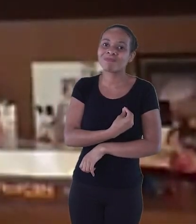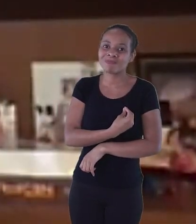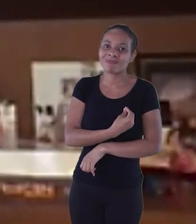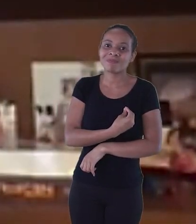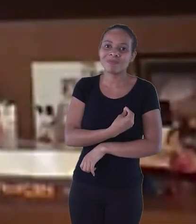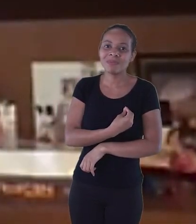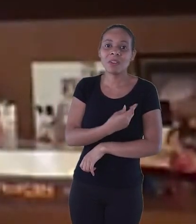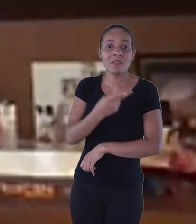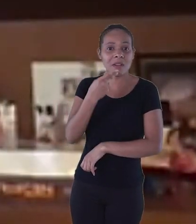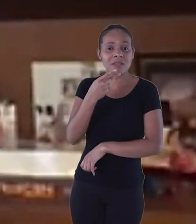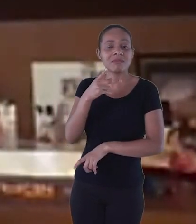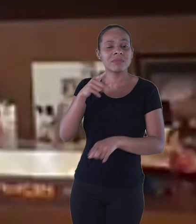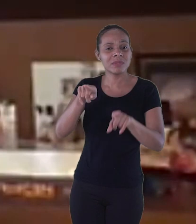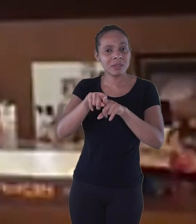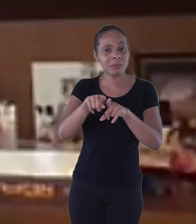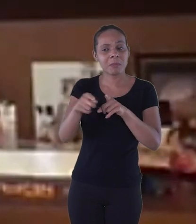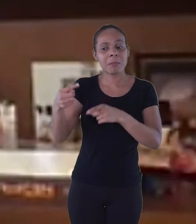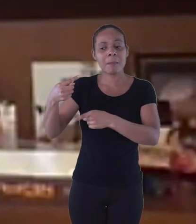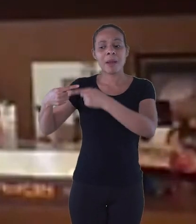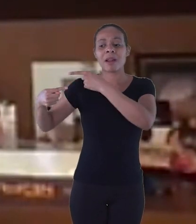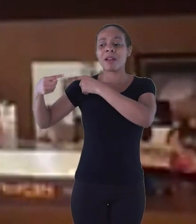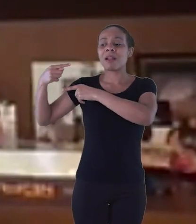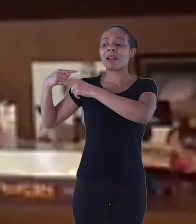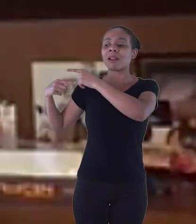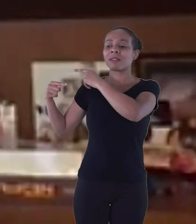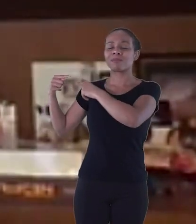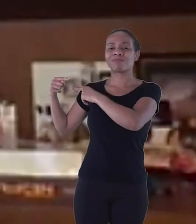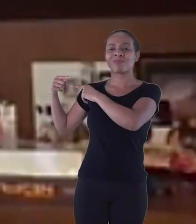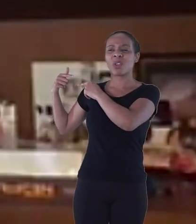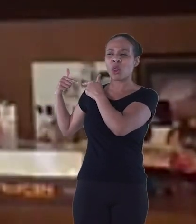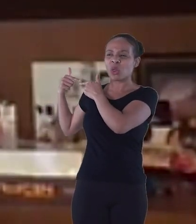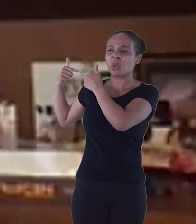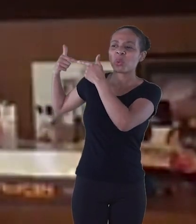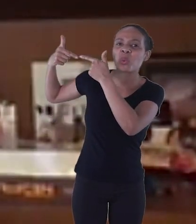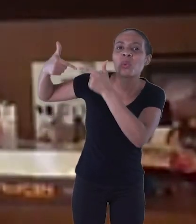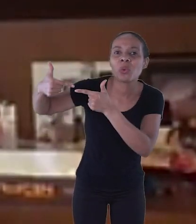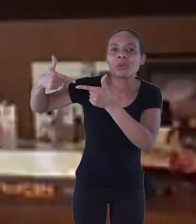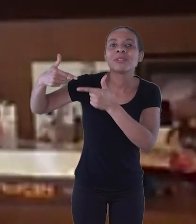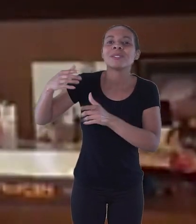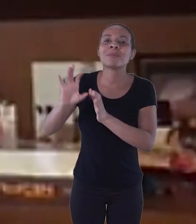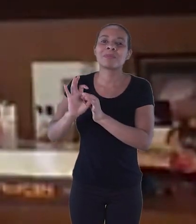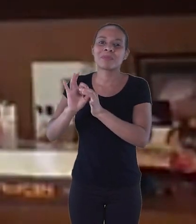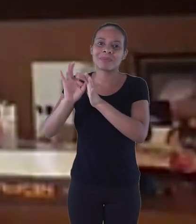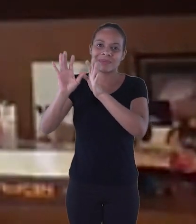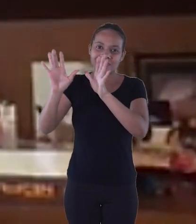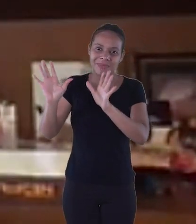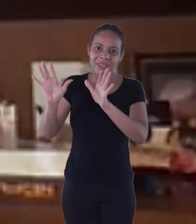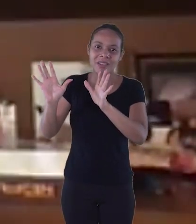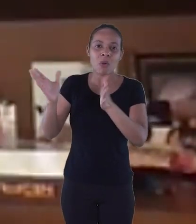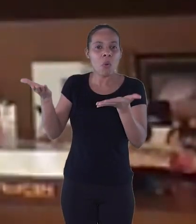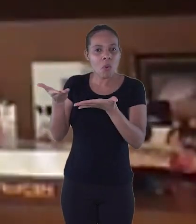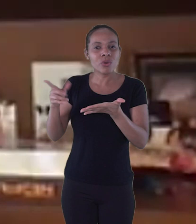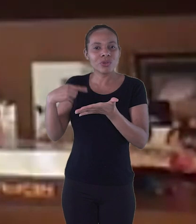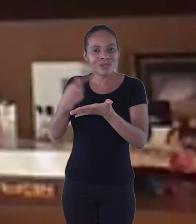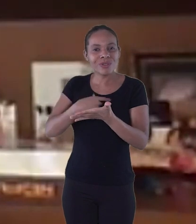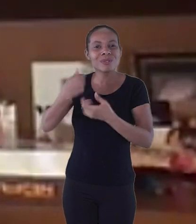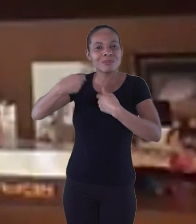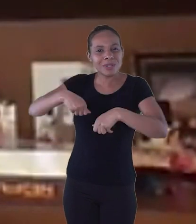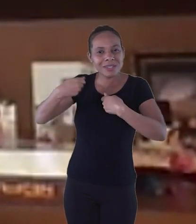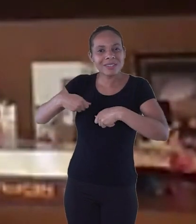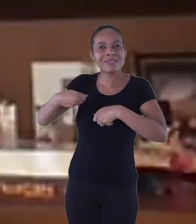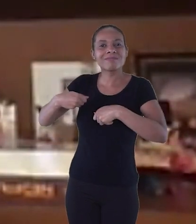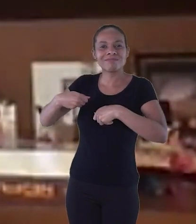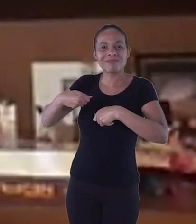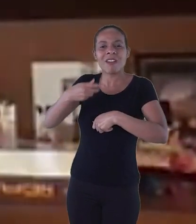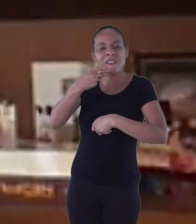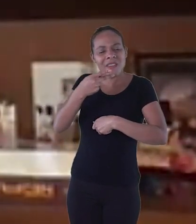na luta pela liberdade, né? Então, enfim, nunca precisamos tanto dela, né? Nunca precisamos falar tanto da vida nesse